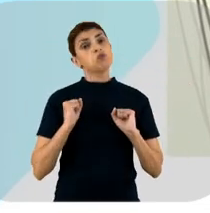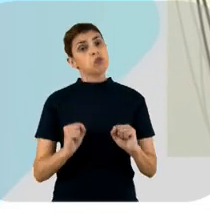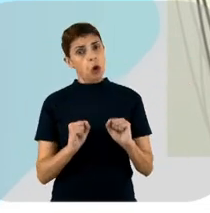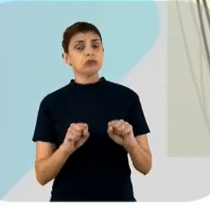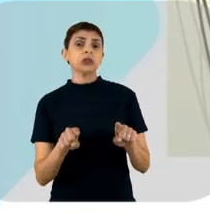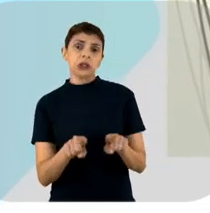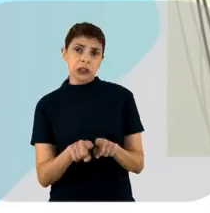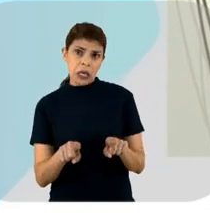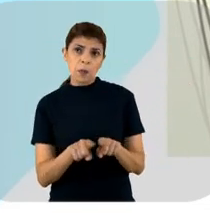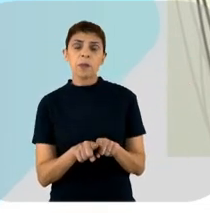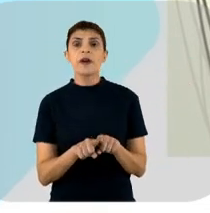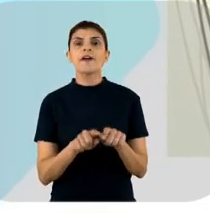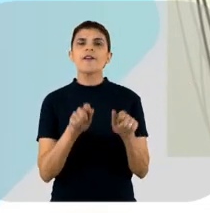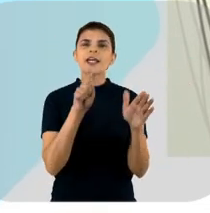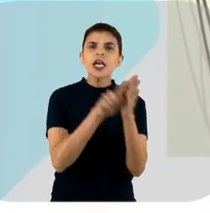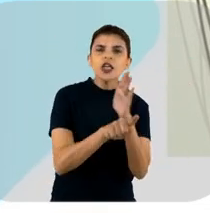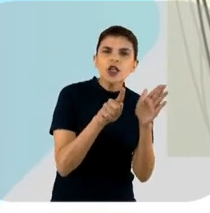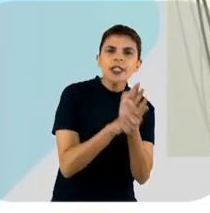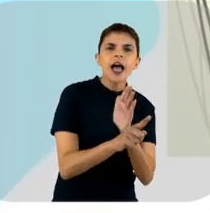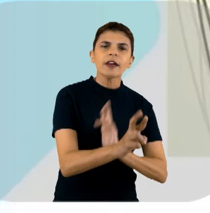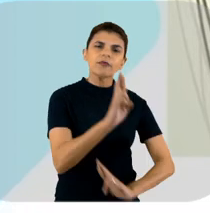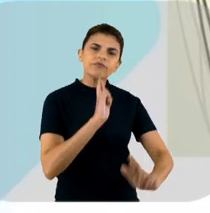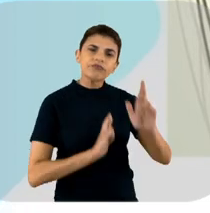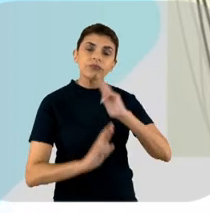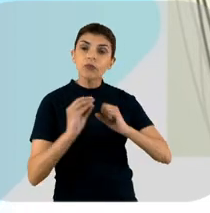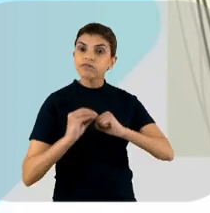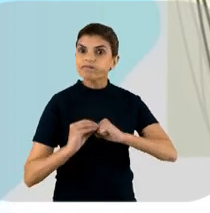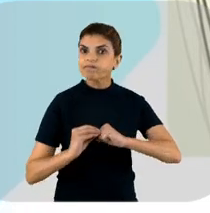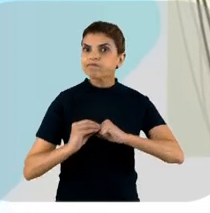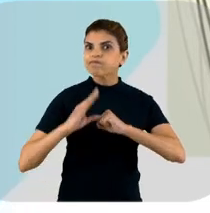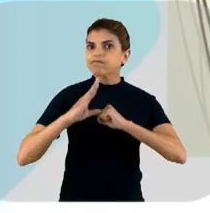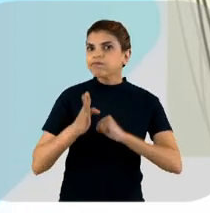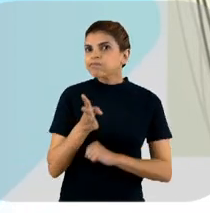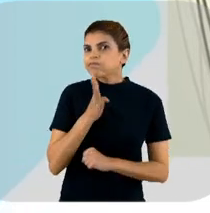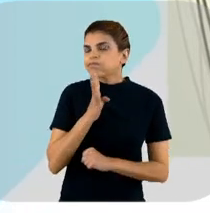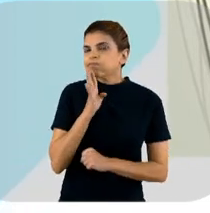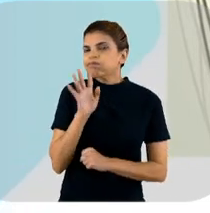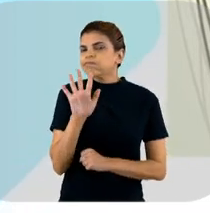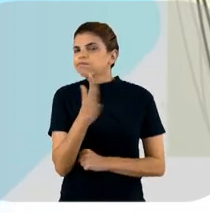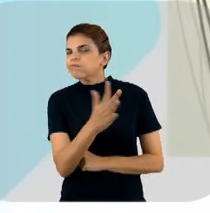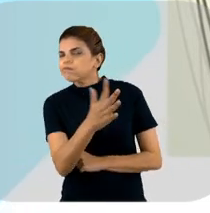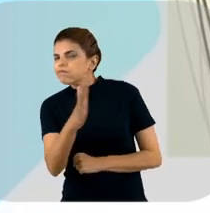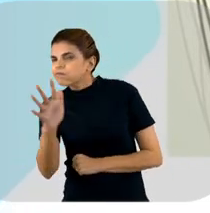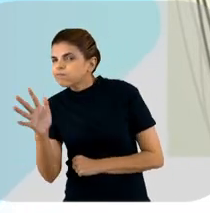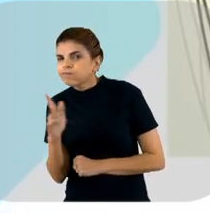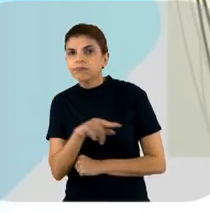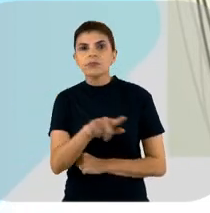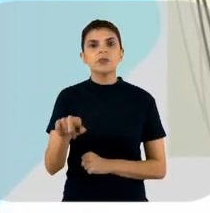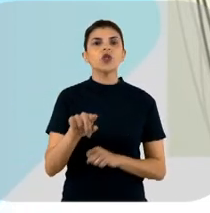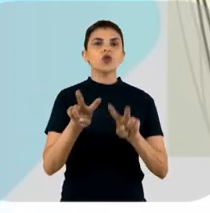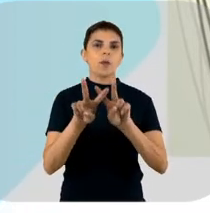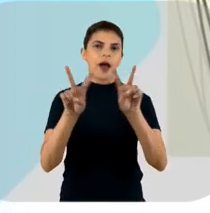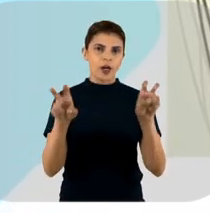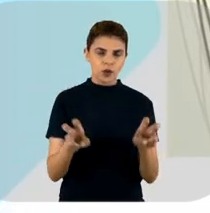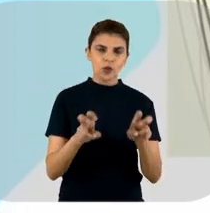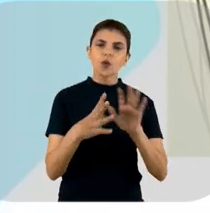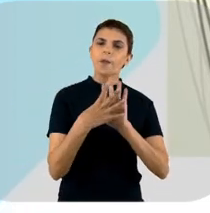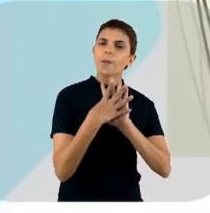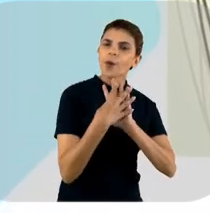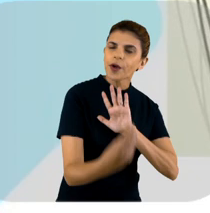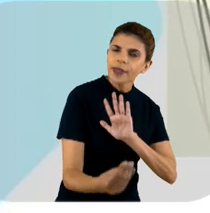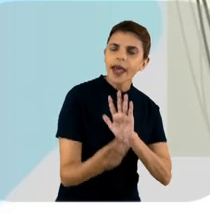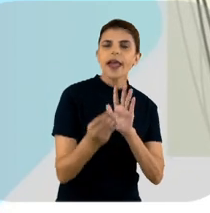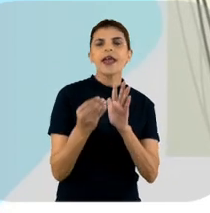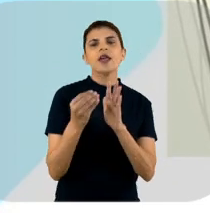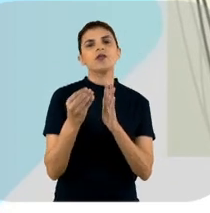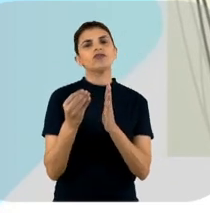eu posso fazer um questionário, um pouco para ver o conhecimento prévio sobre